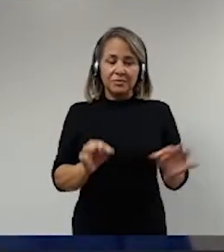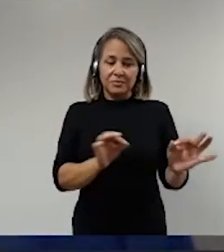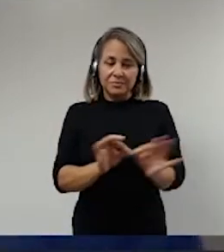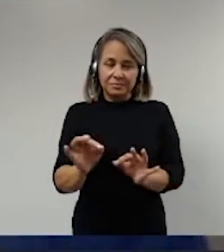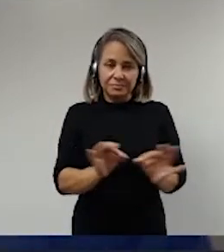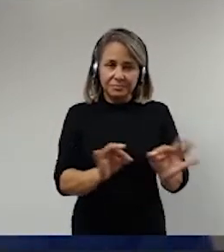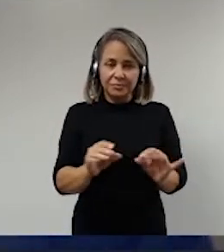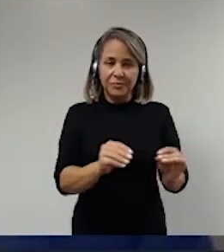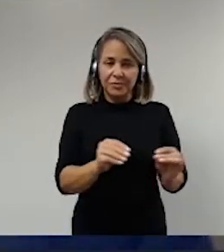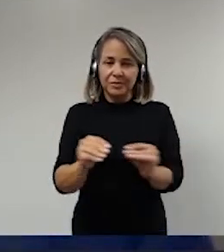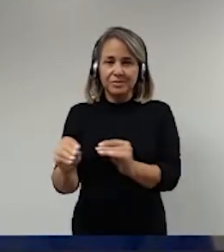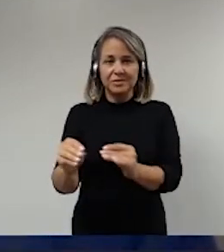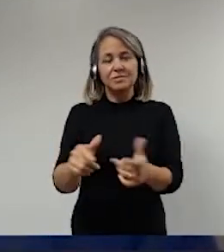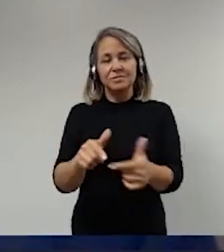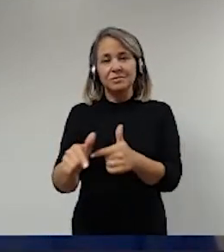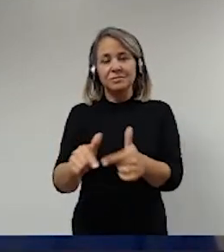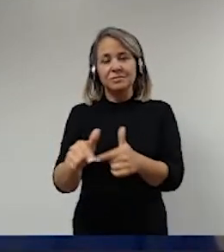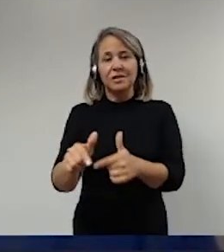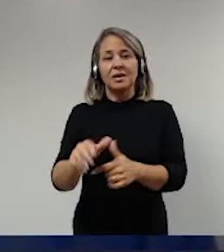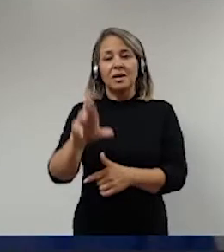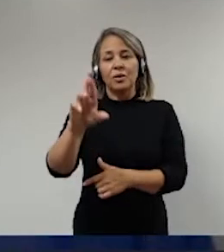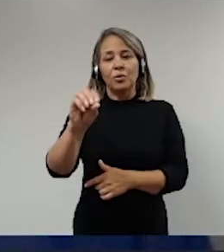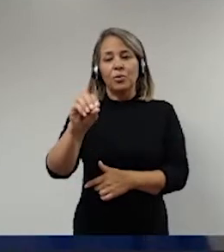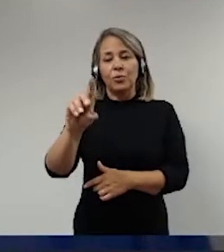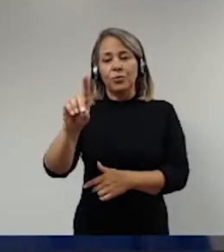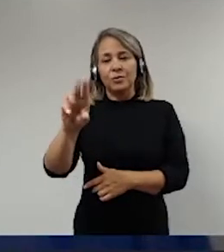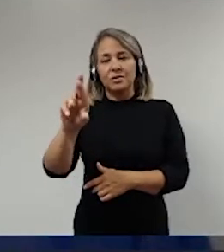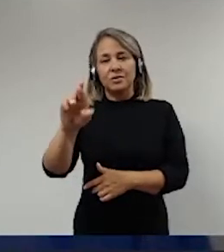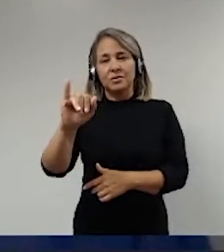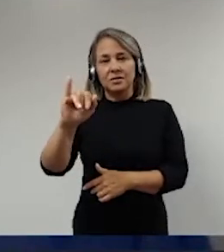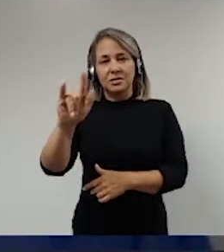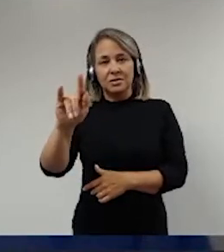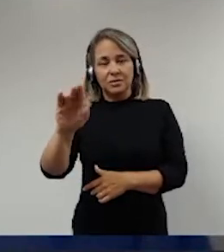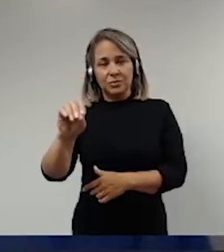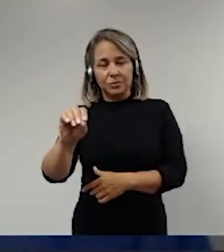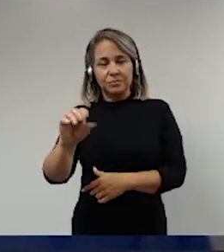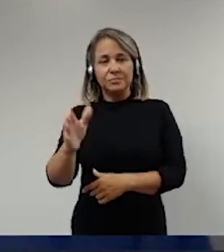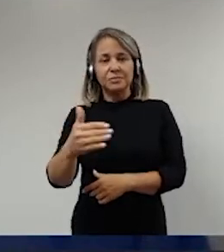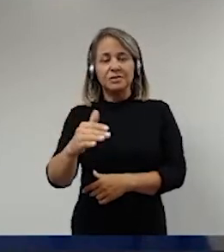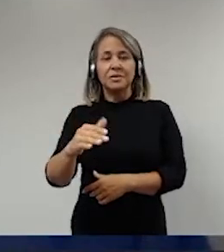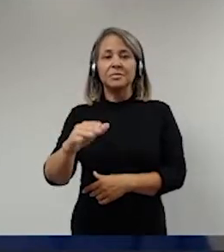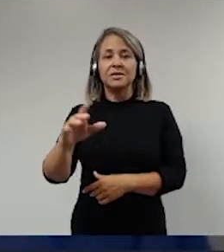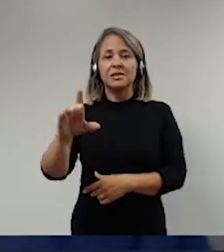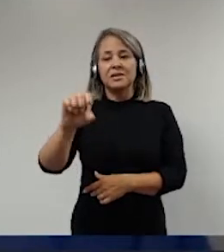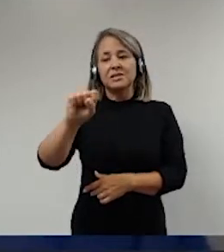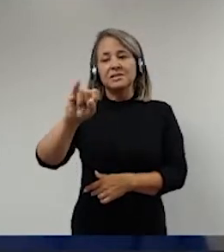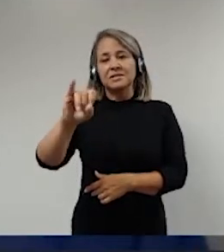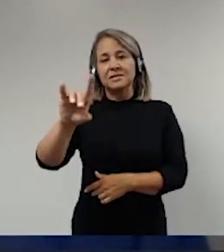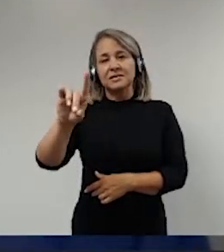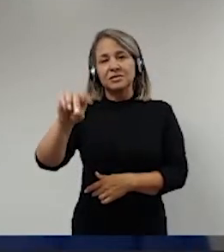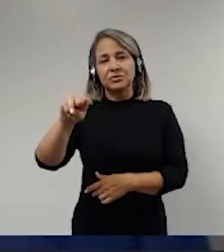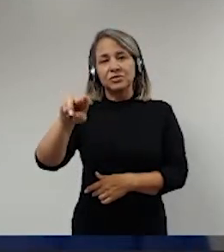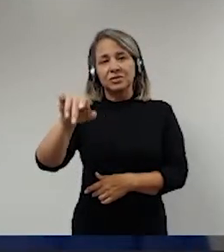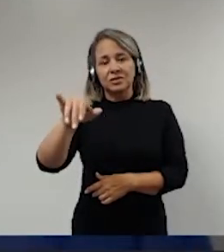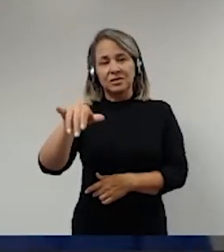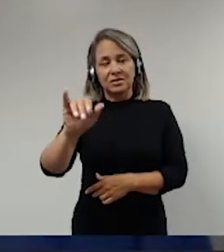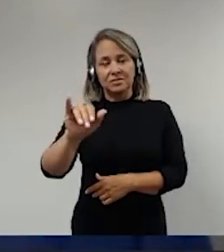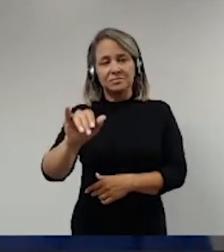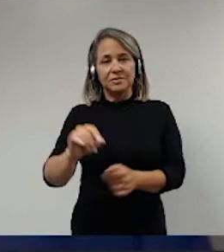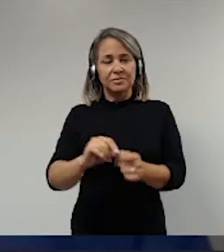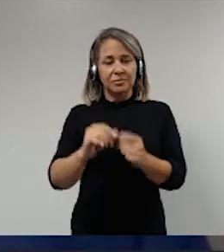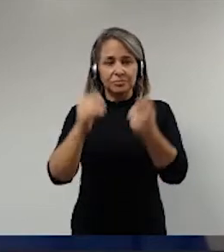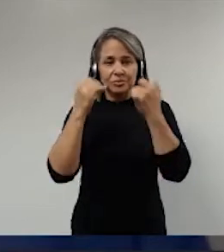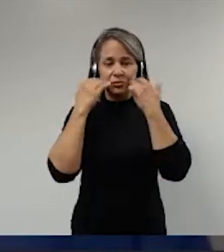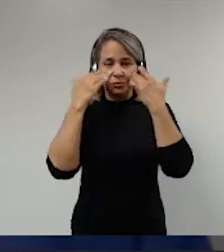trabalhos, Dr. Rodrigo Salinas e o Dr. Sidney Sanches, que vão